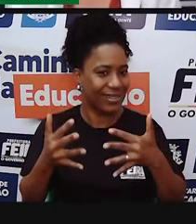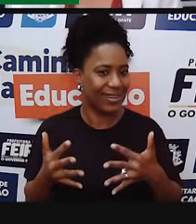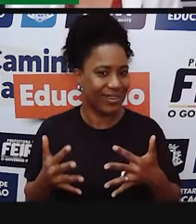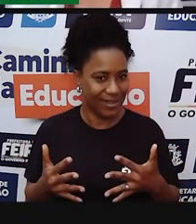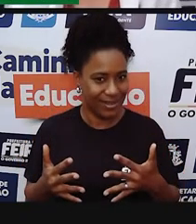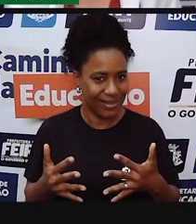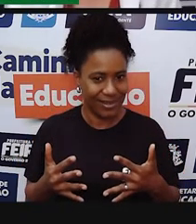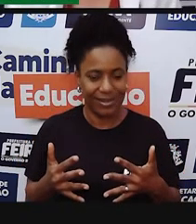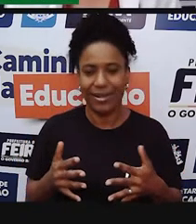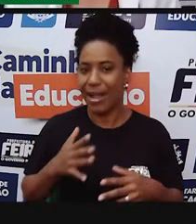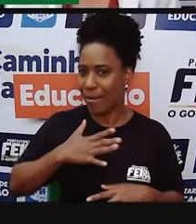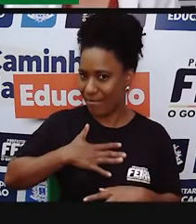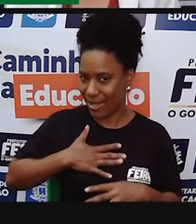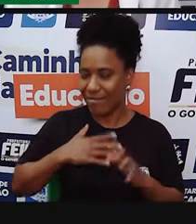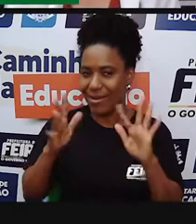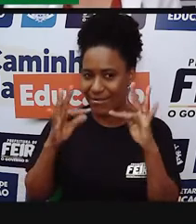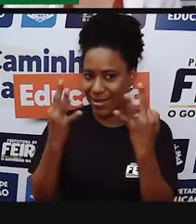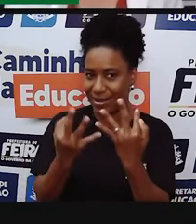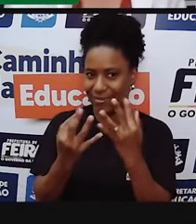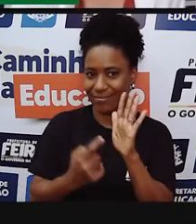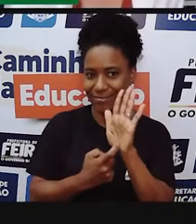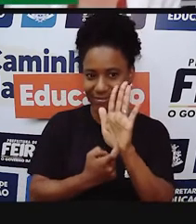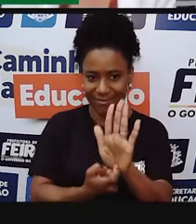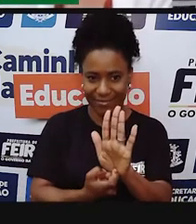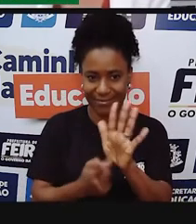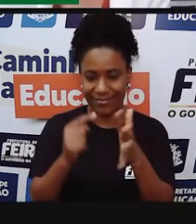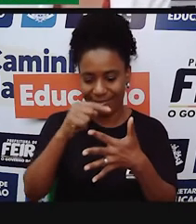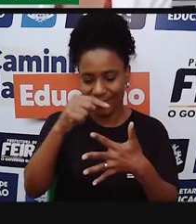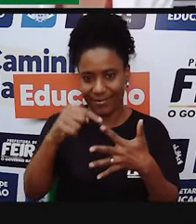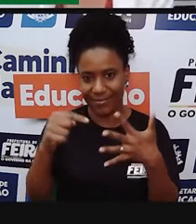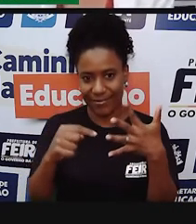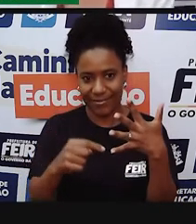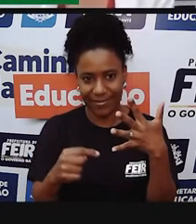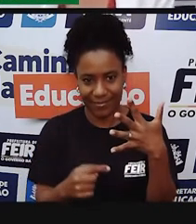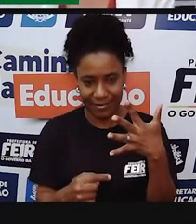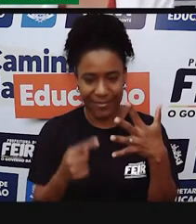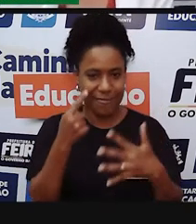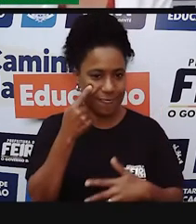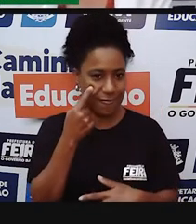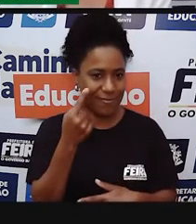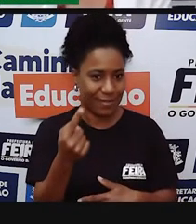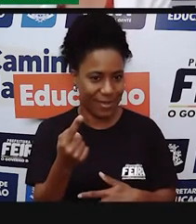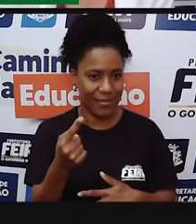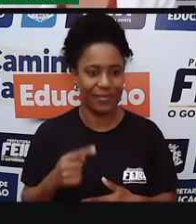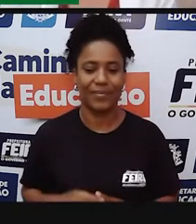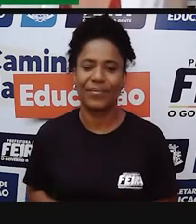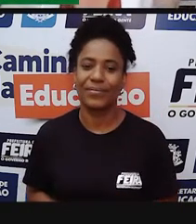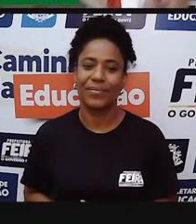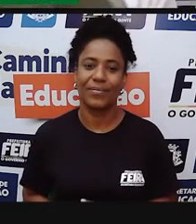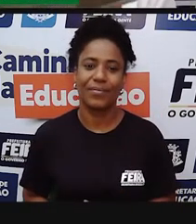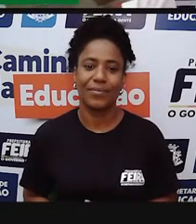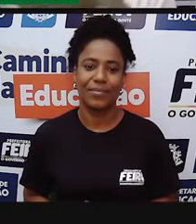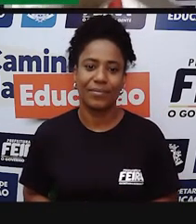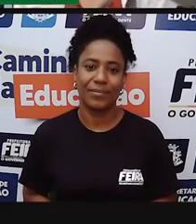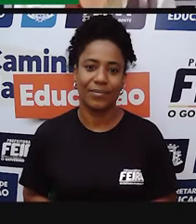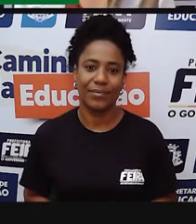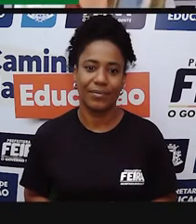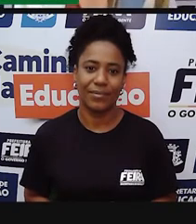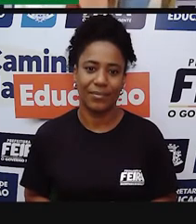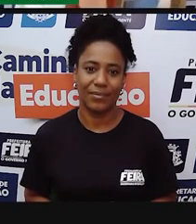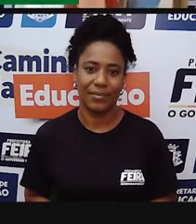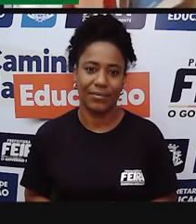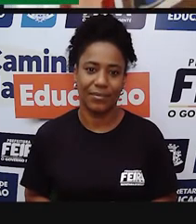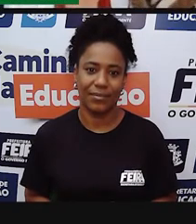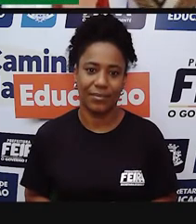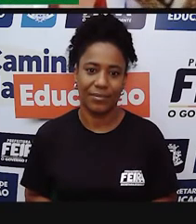a mais célebre a minha família já chamou depois ok é só um minutinho